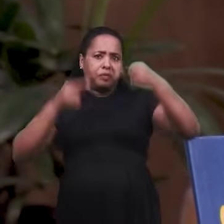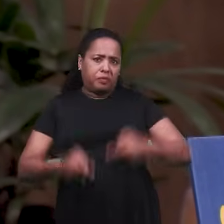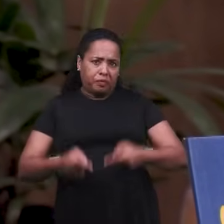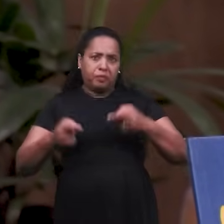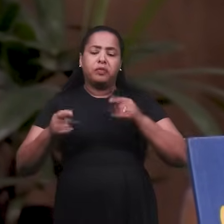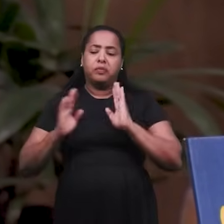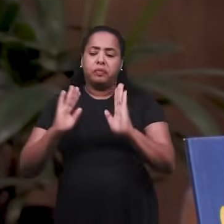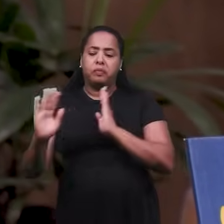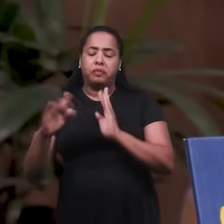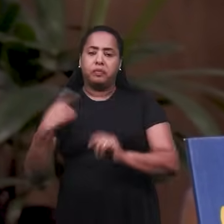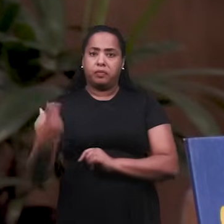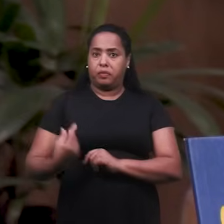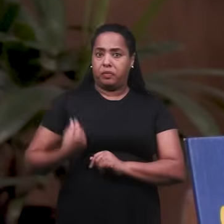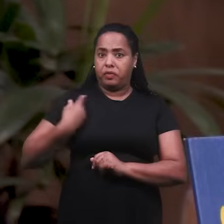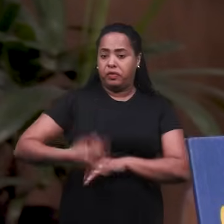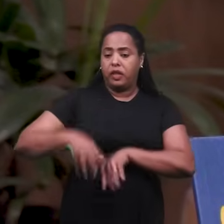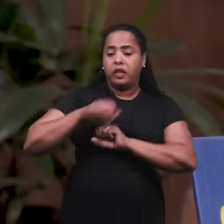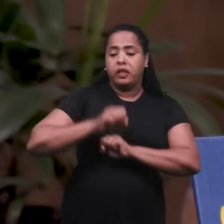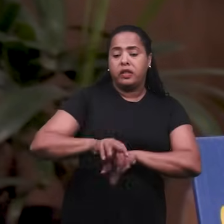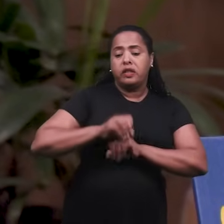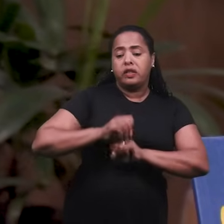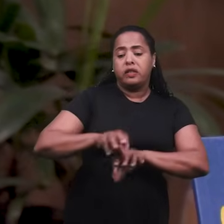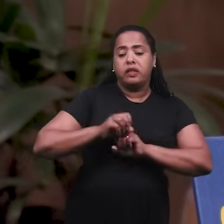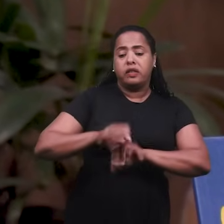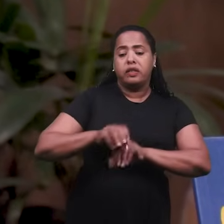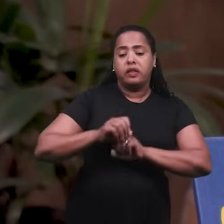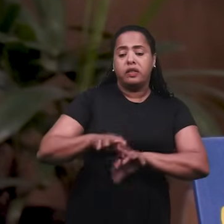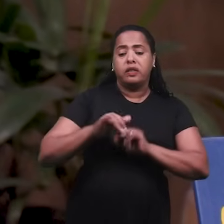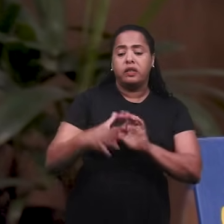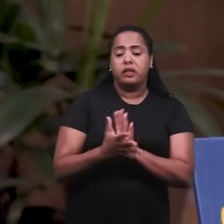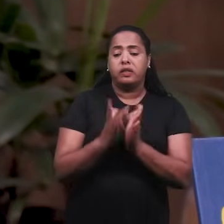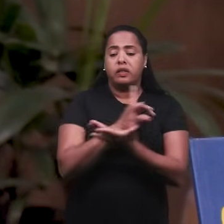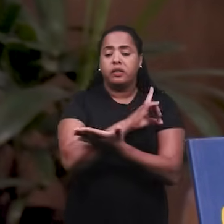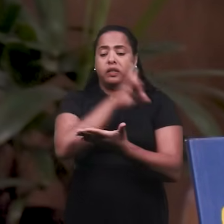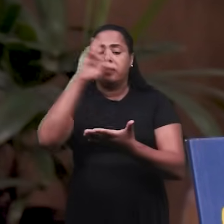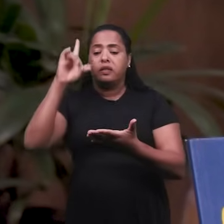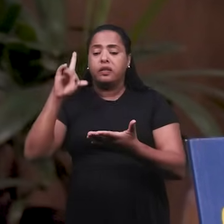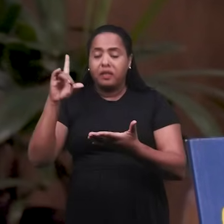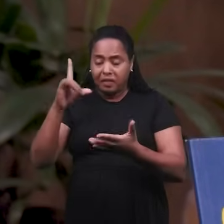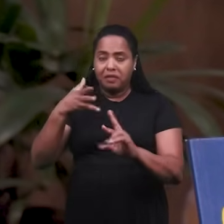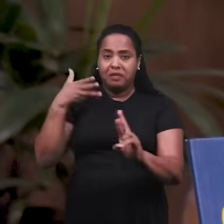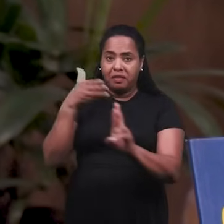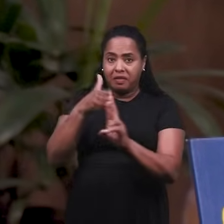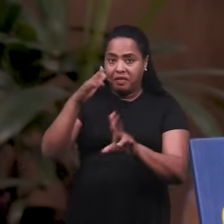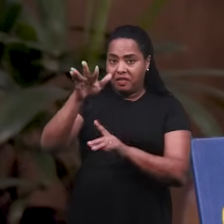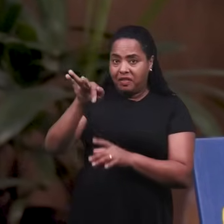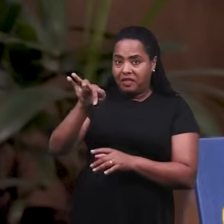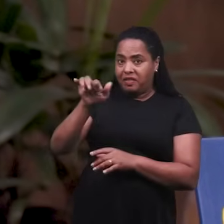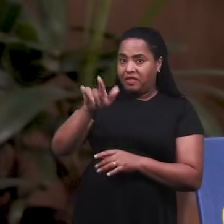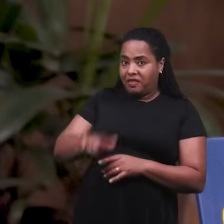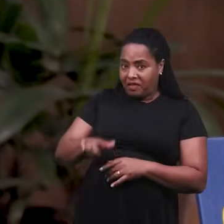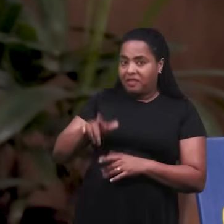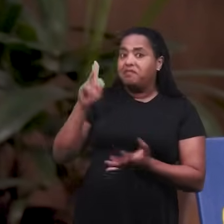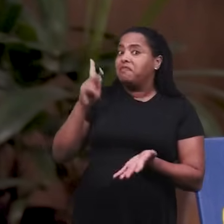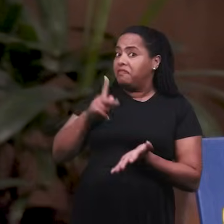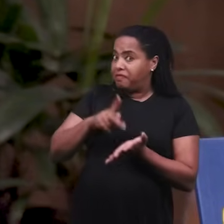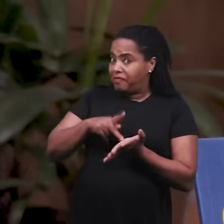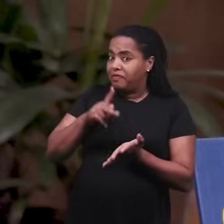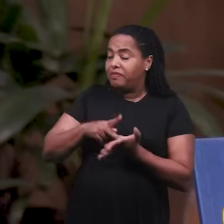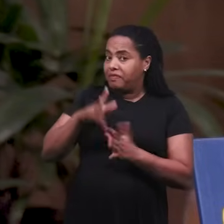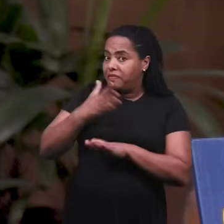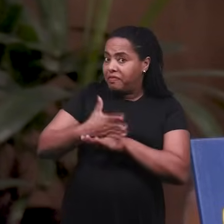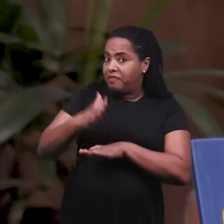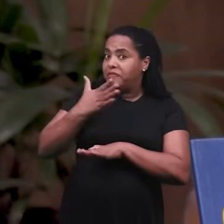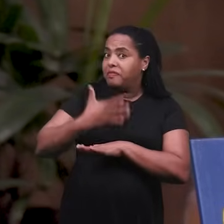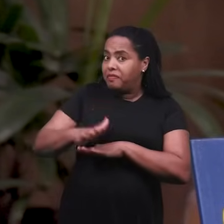desafios do tempo atual e fomos ensinando a eles a ter a palavra de Deus como a nossa referência de fé, de